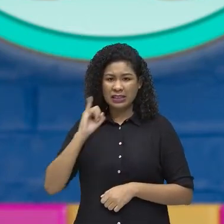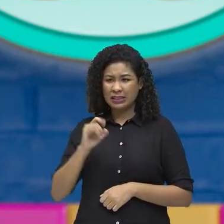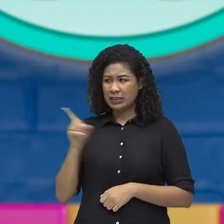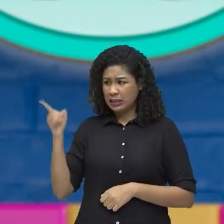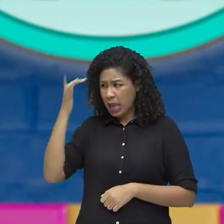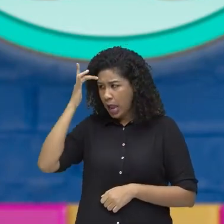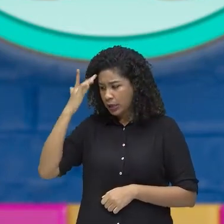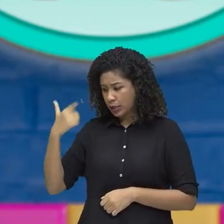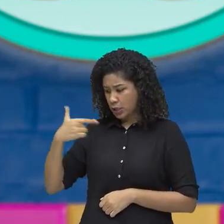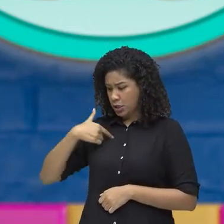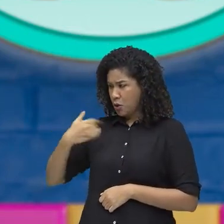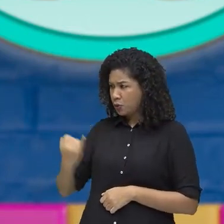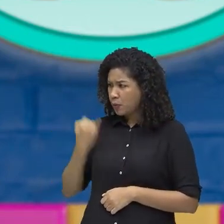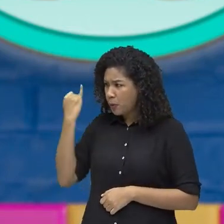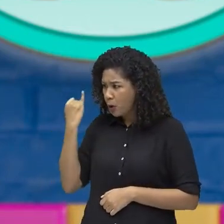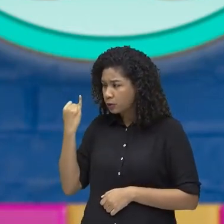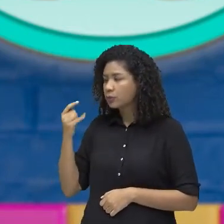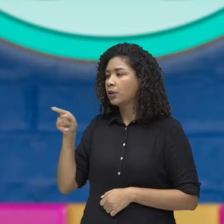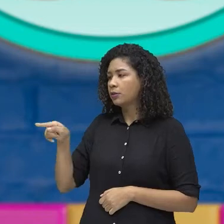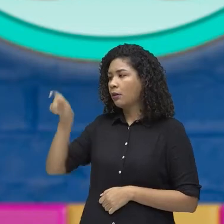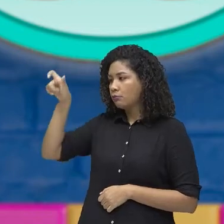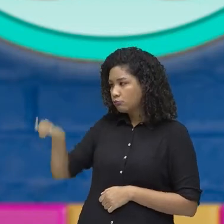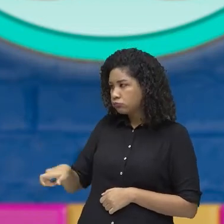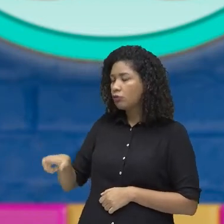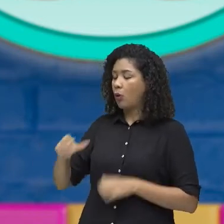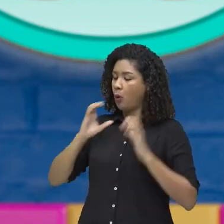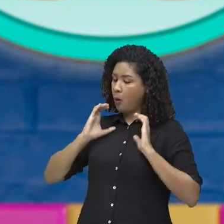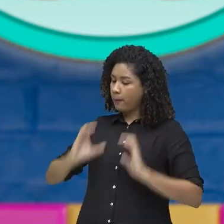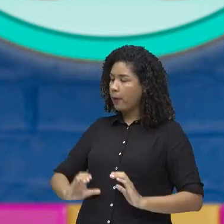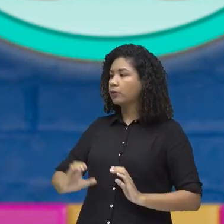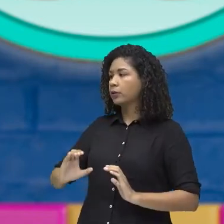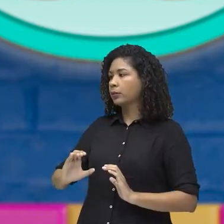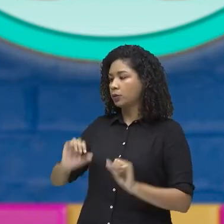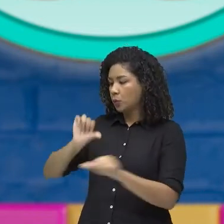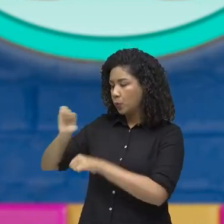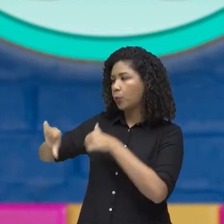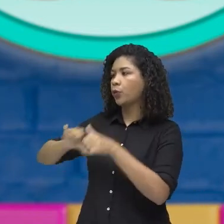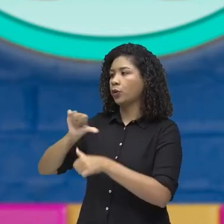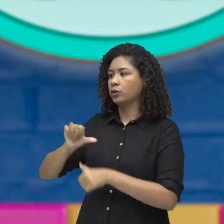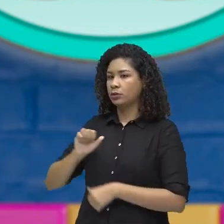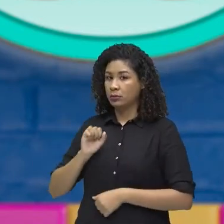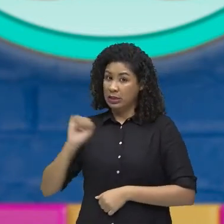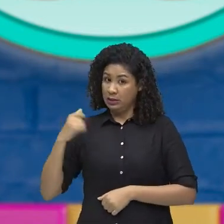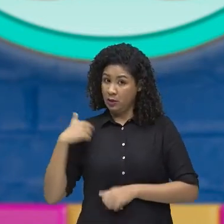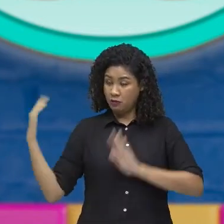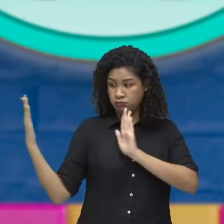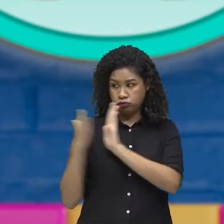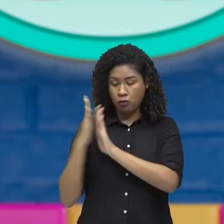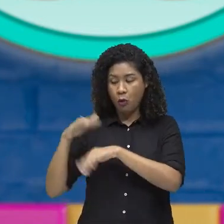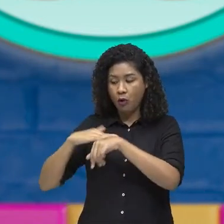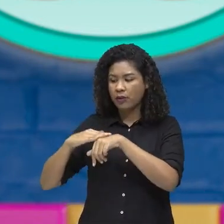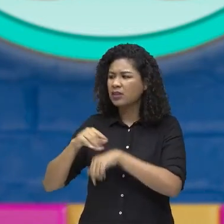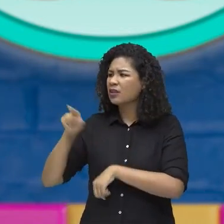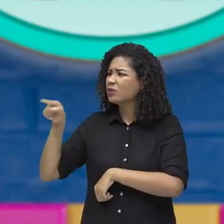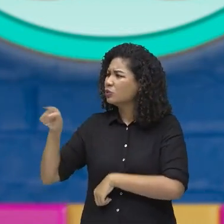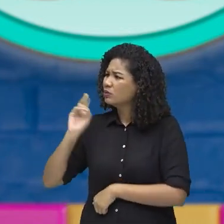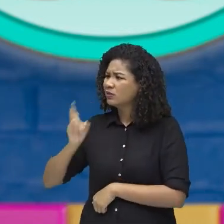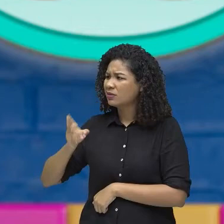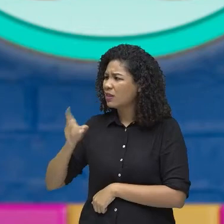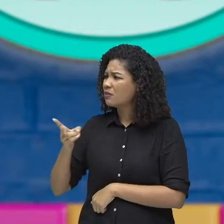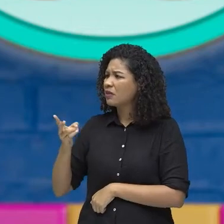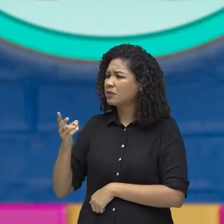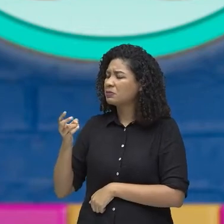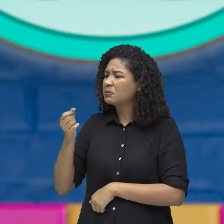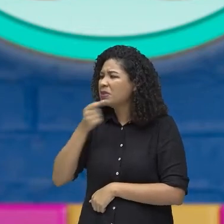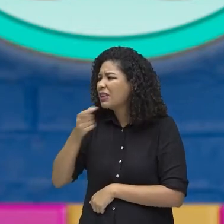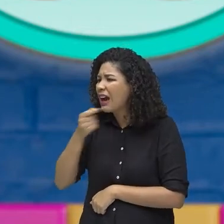que está me incomodando. Então, olha, fulaninho, quando tu tira essa brincadeira comigo, eu me sinto machucado, é uma coisa que para mim é delicada, então eu preferia que